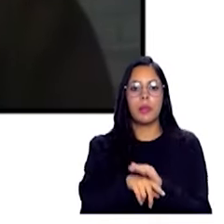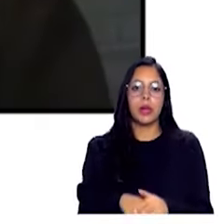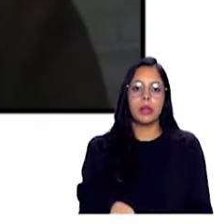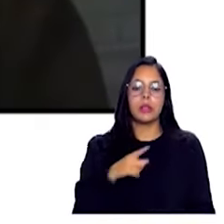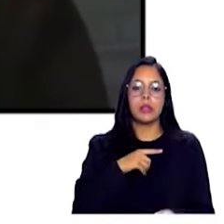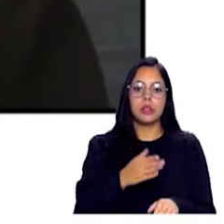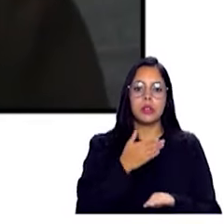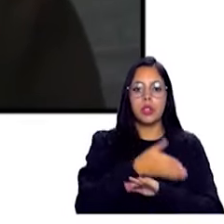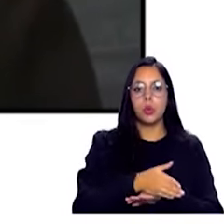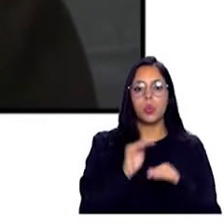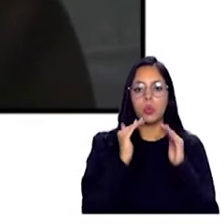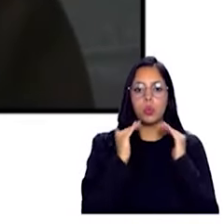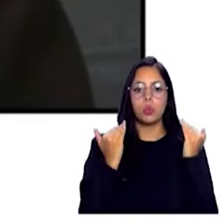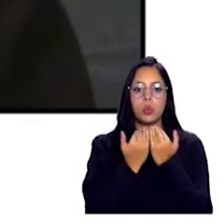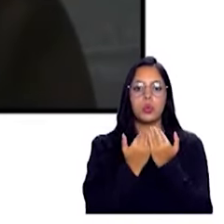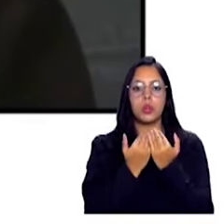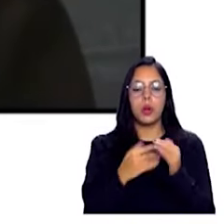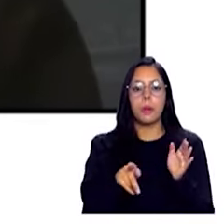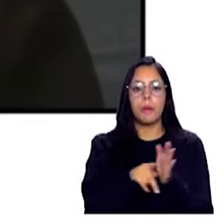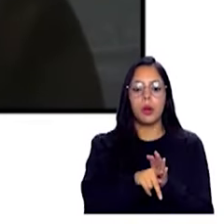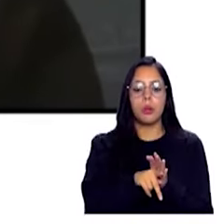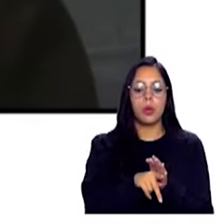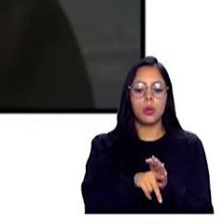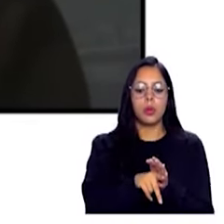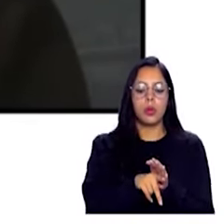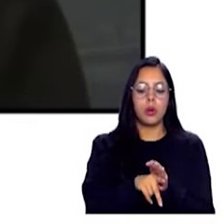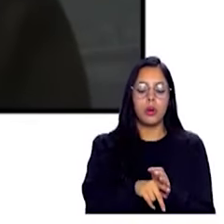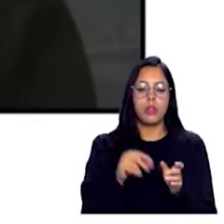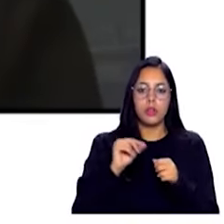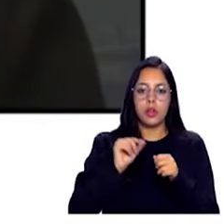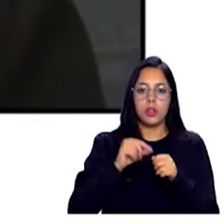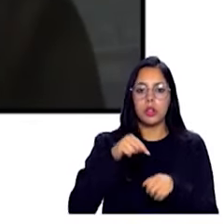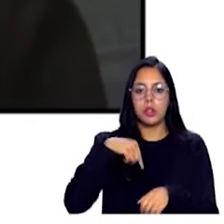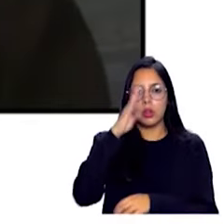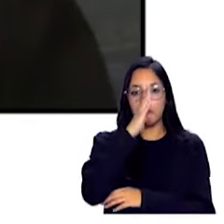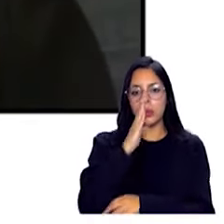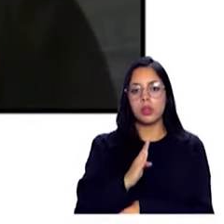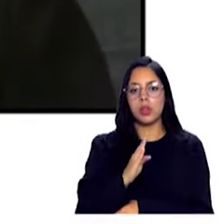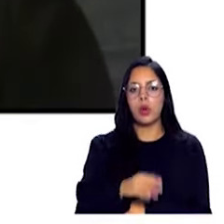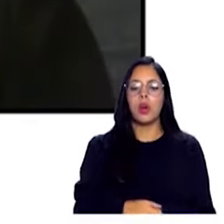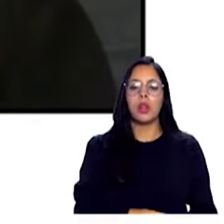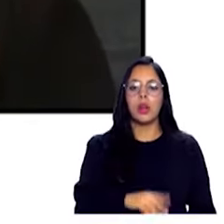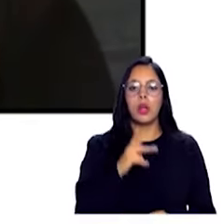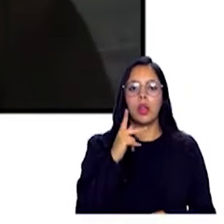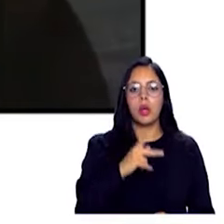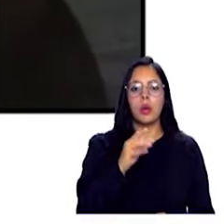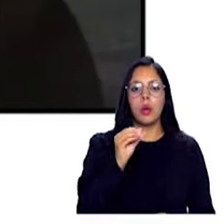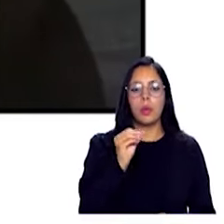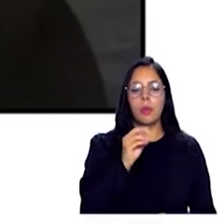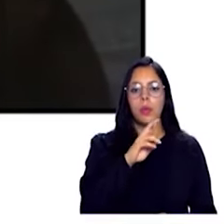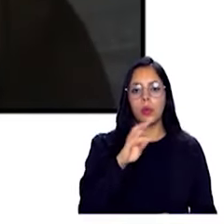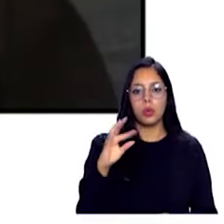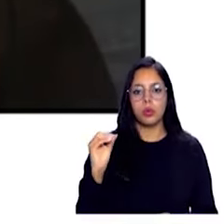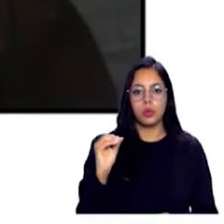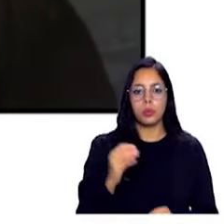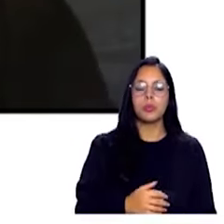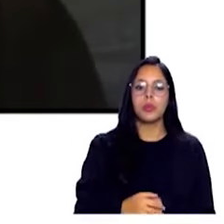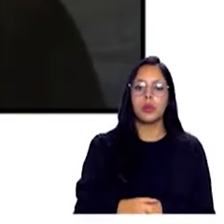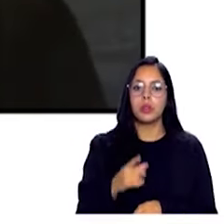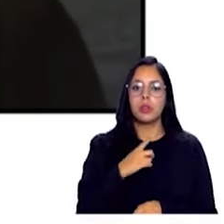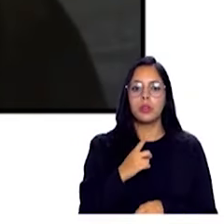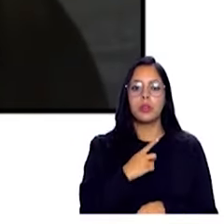congresso eh do Instituto Iber americano realizado aqui no Brasil em Porto Alegre então eu fiz algumas perguntas e mandei para alguns